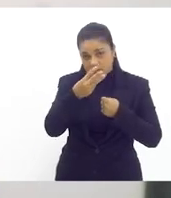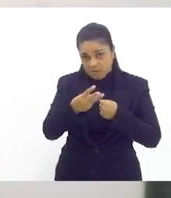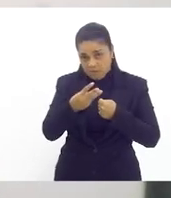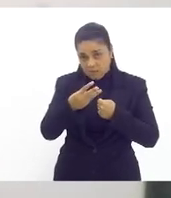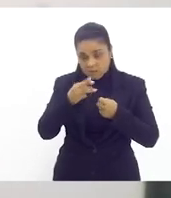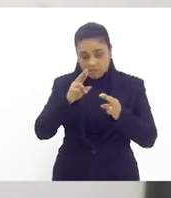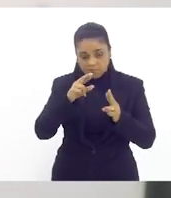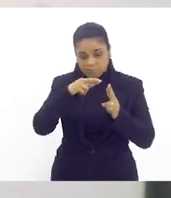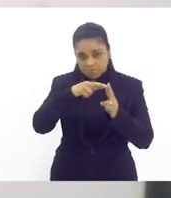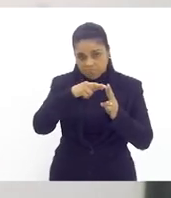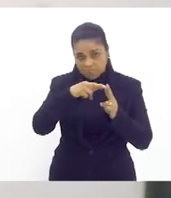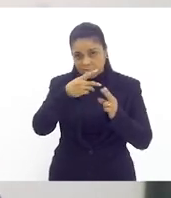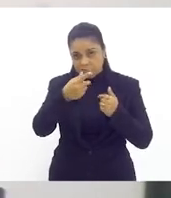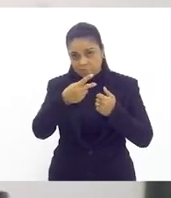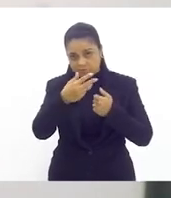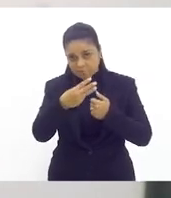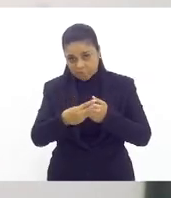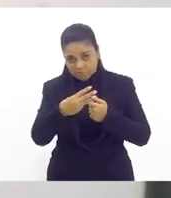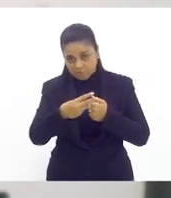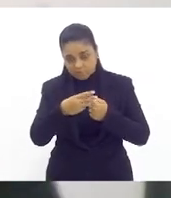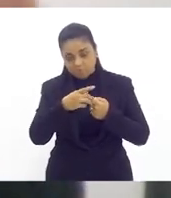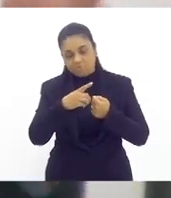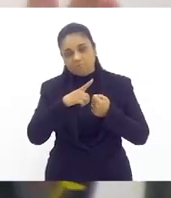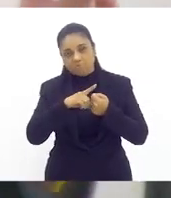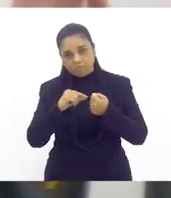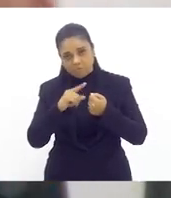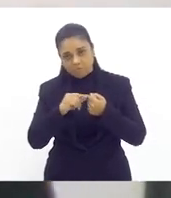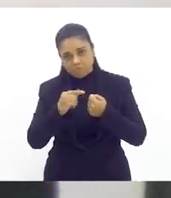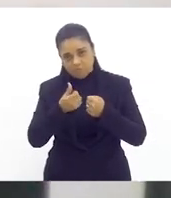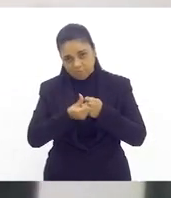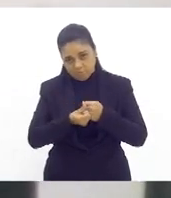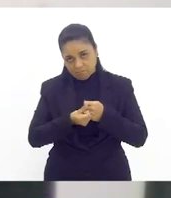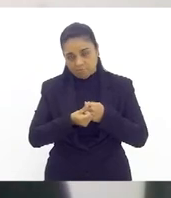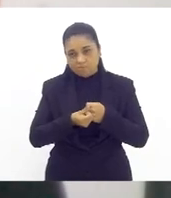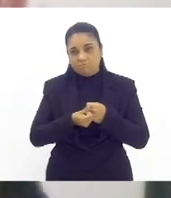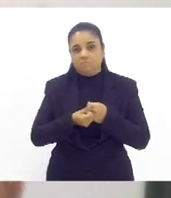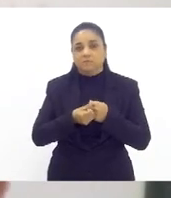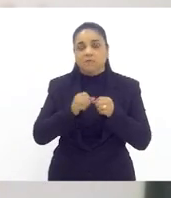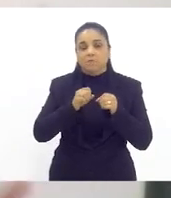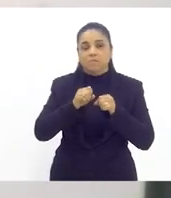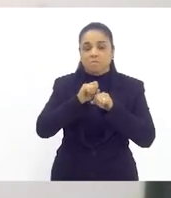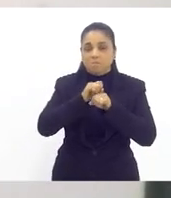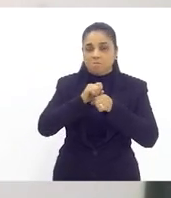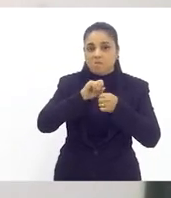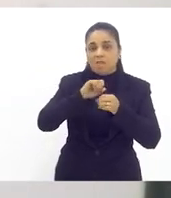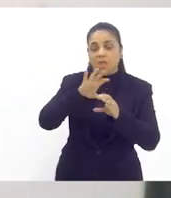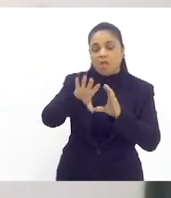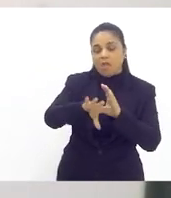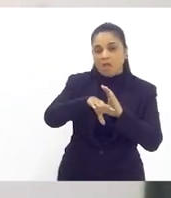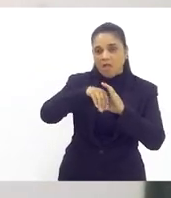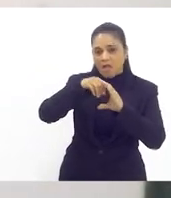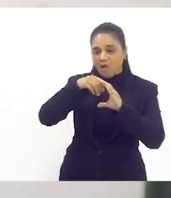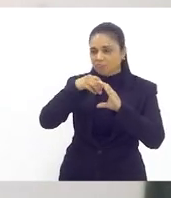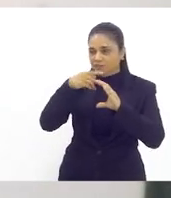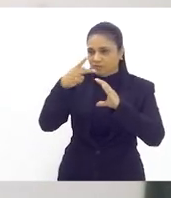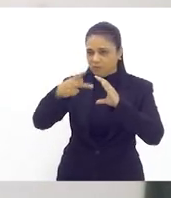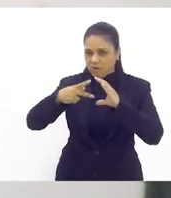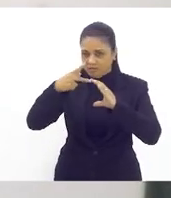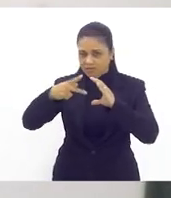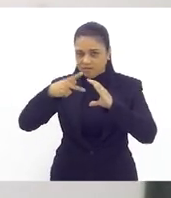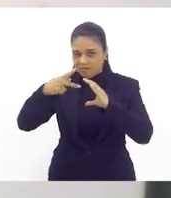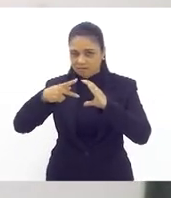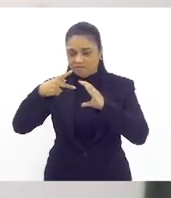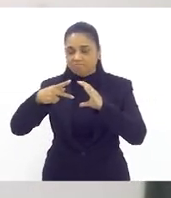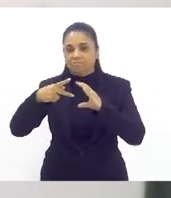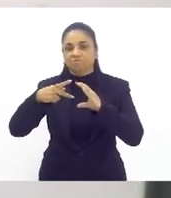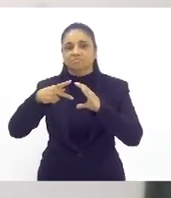via audiovisual é o mais amplo no conceito mas tá falando tanto de Formação capacitação quanto